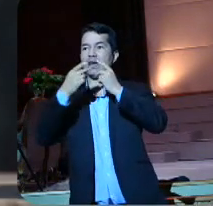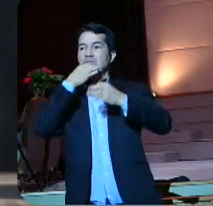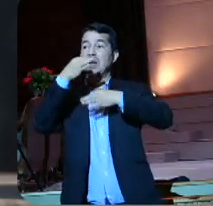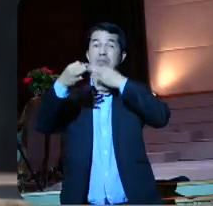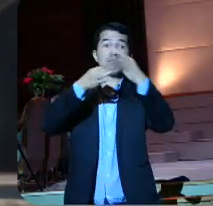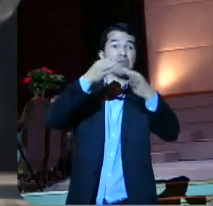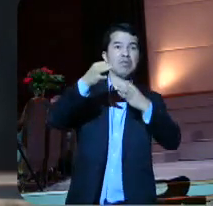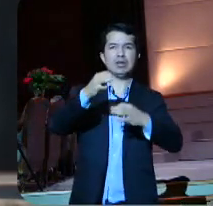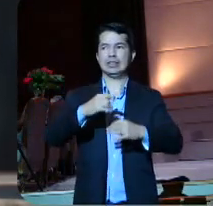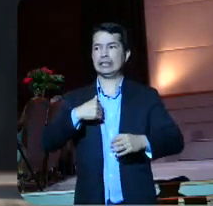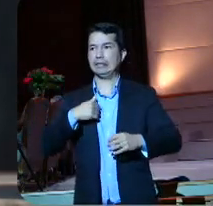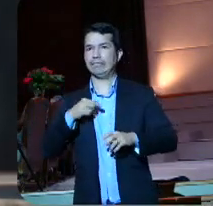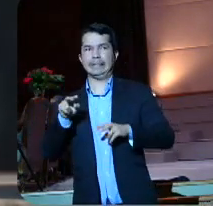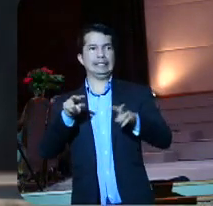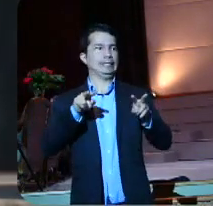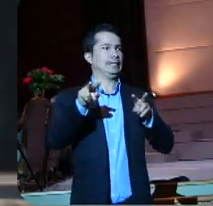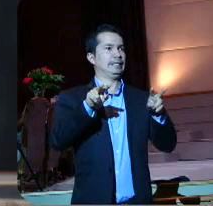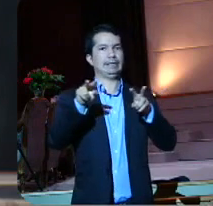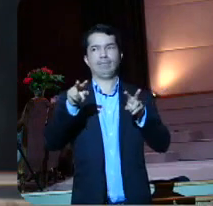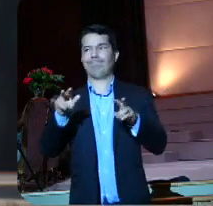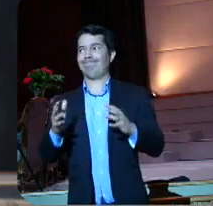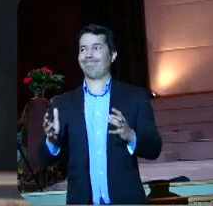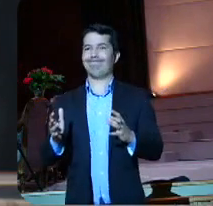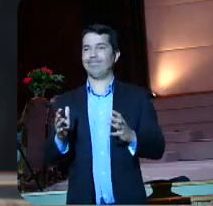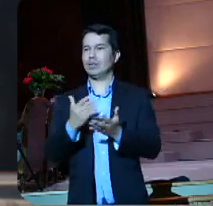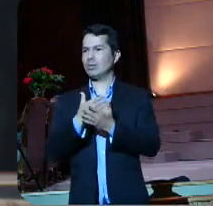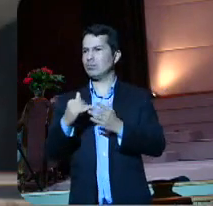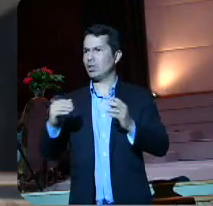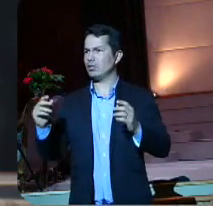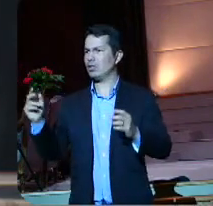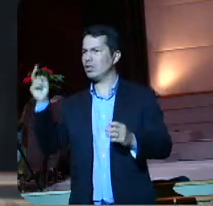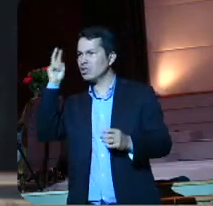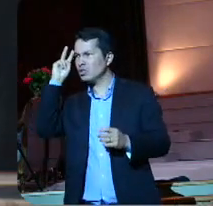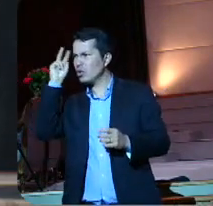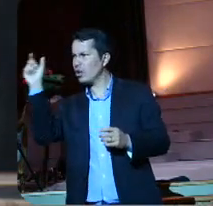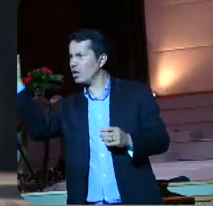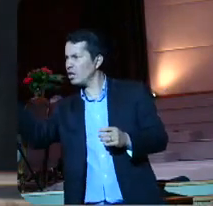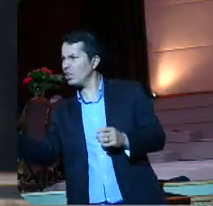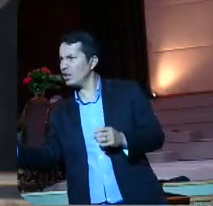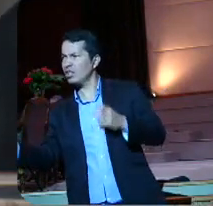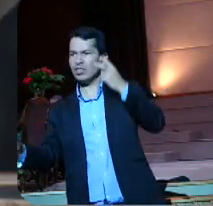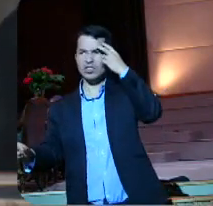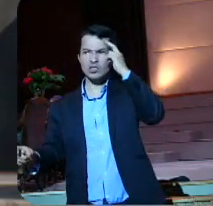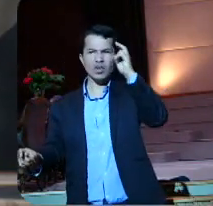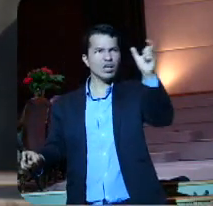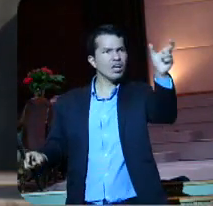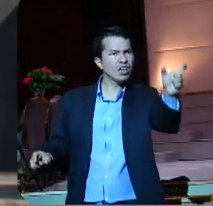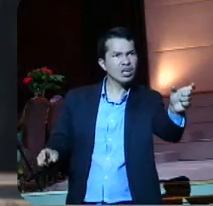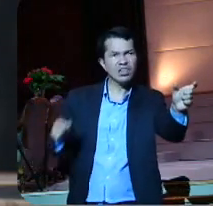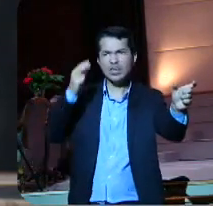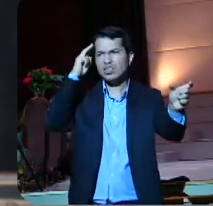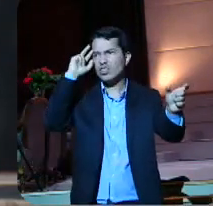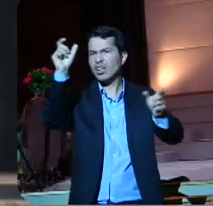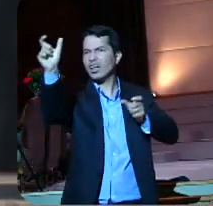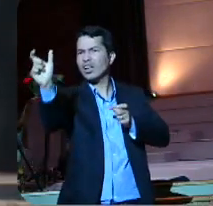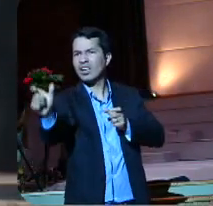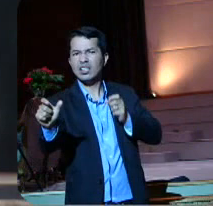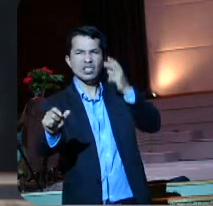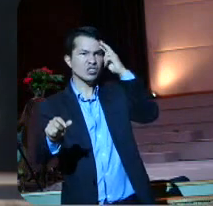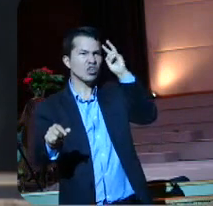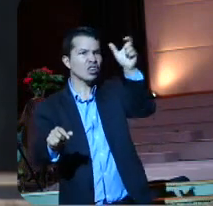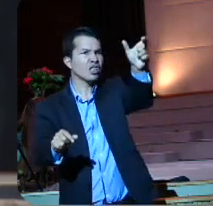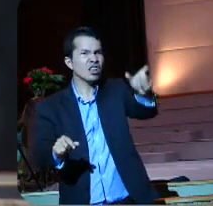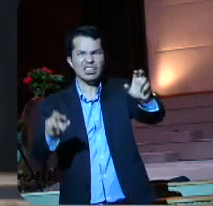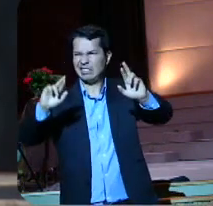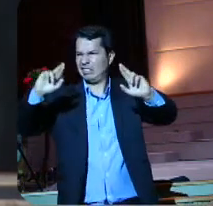começou a falar outra, e de repente eles começaram a perceber que as histórias que tinham a origem nesse mesmo pastor não batiam.